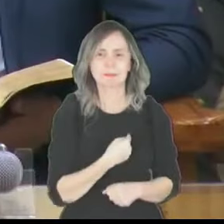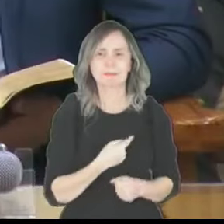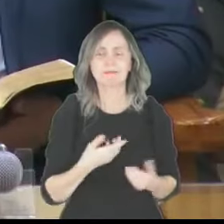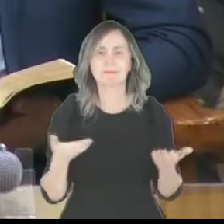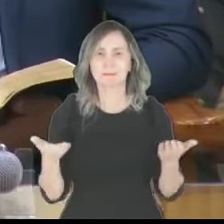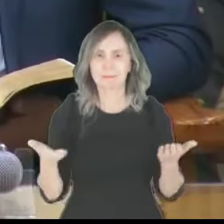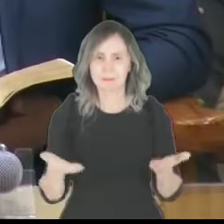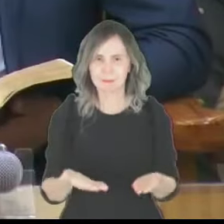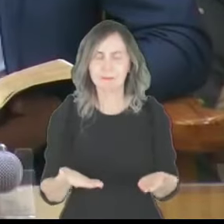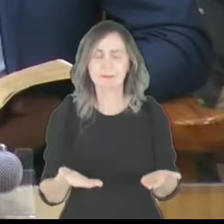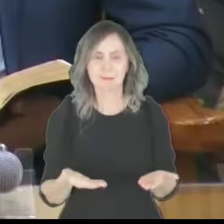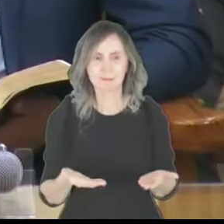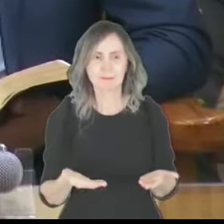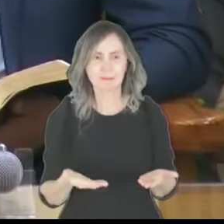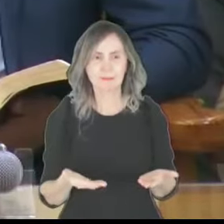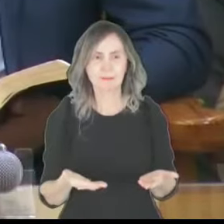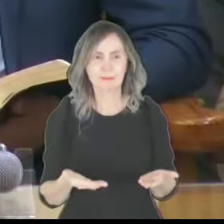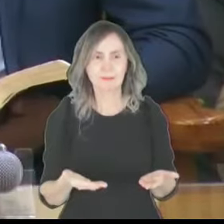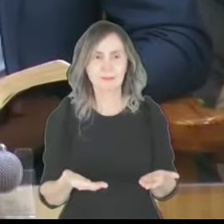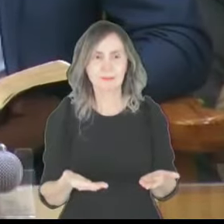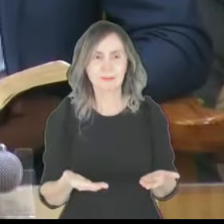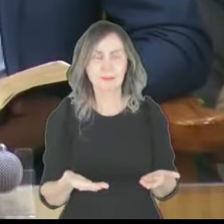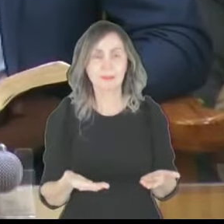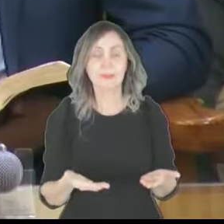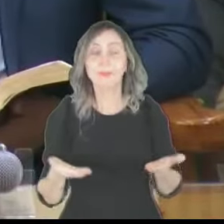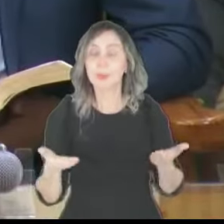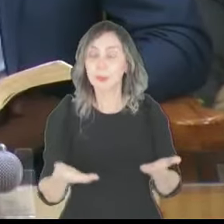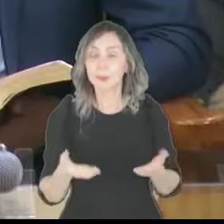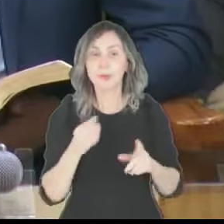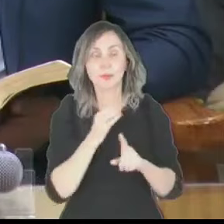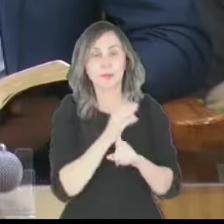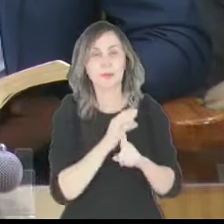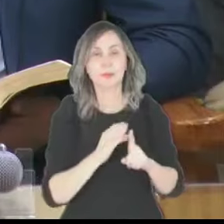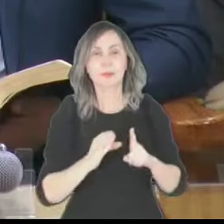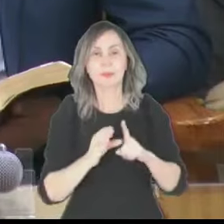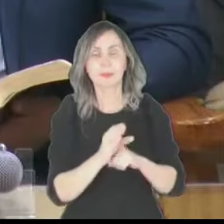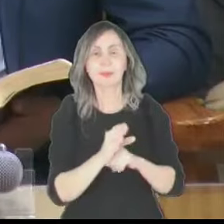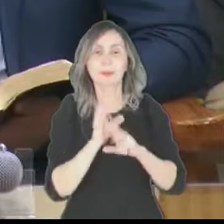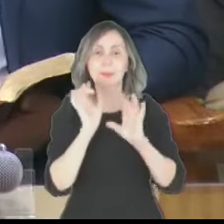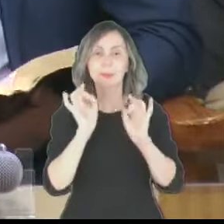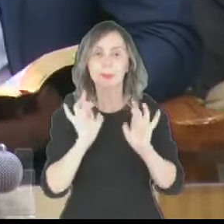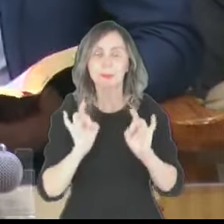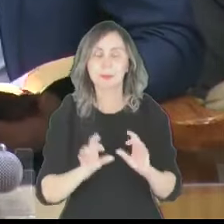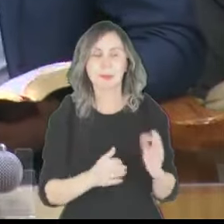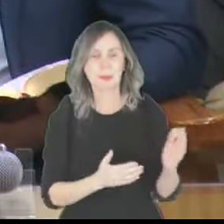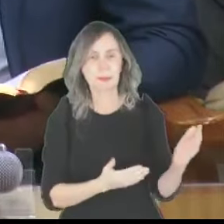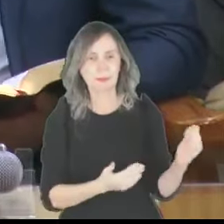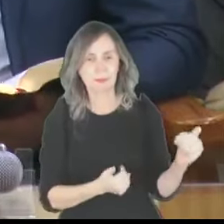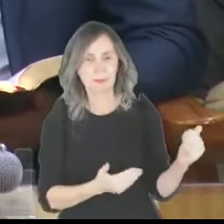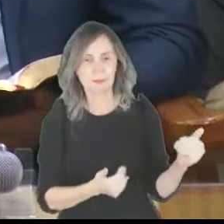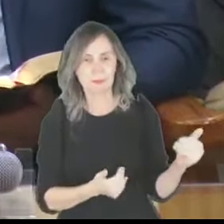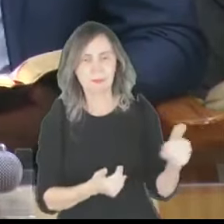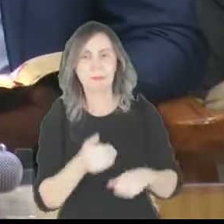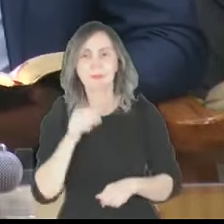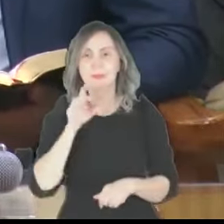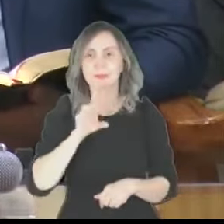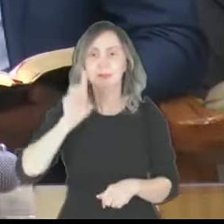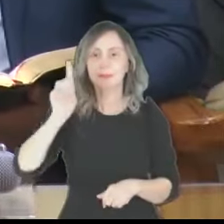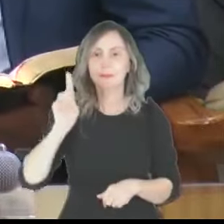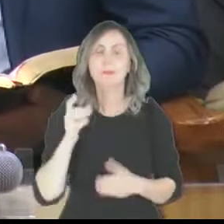Hoje é O culto Da juventude Deus quer Uma juventude